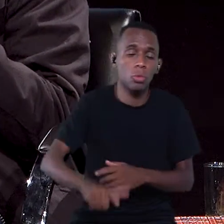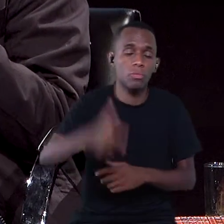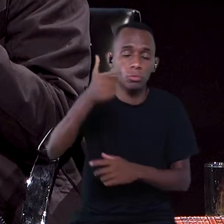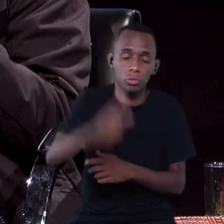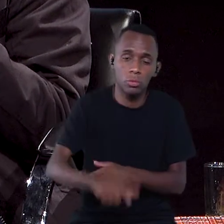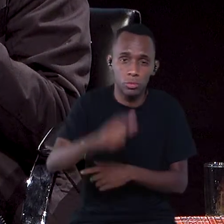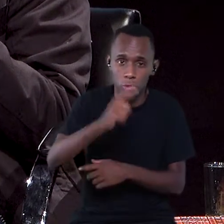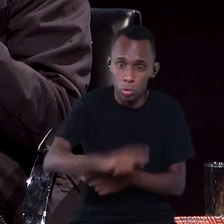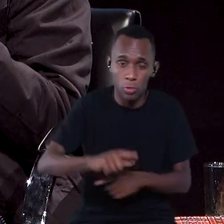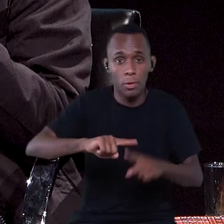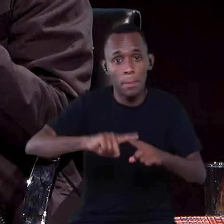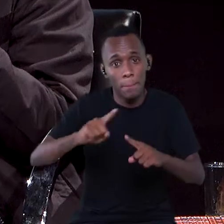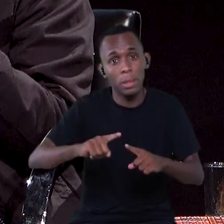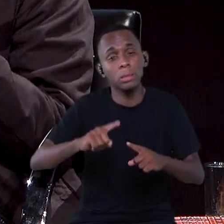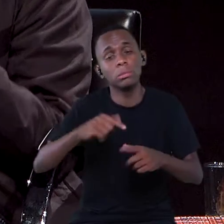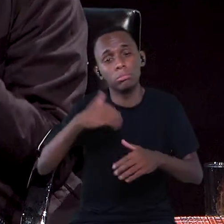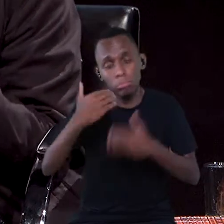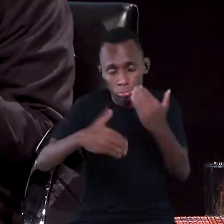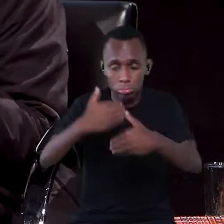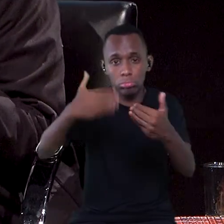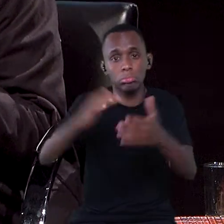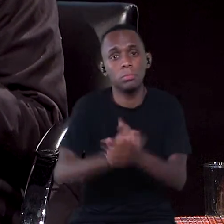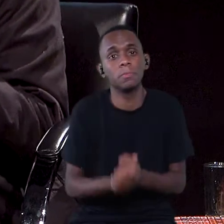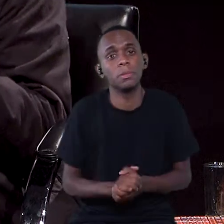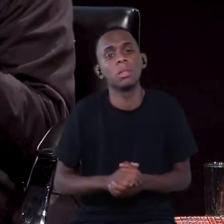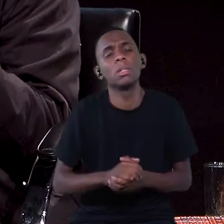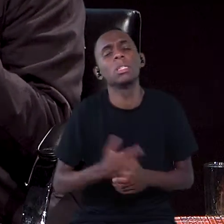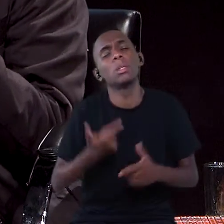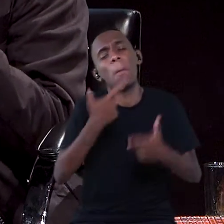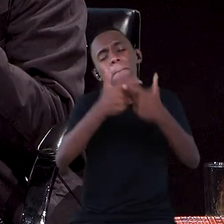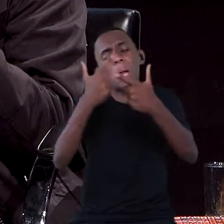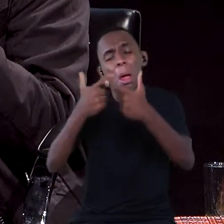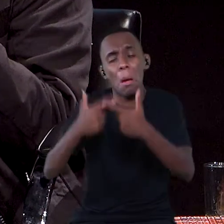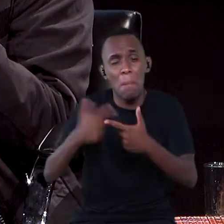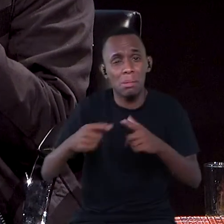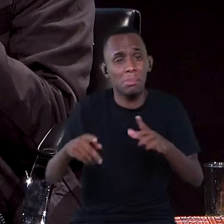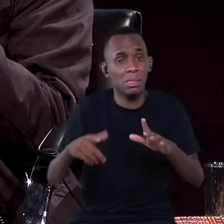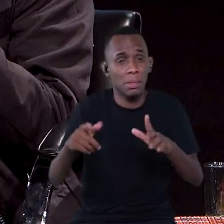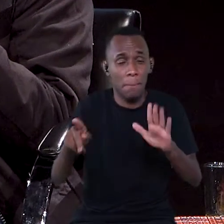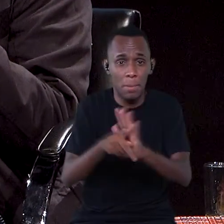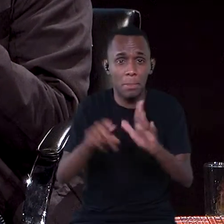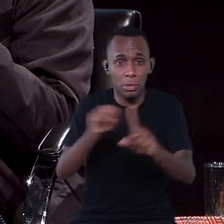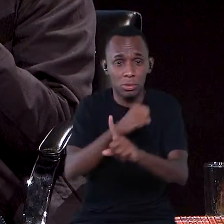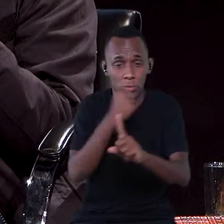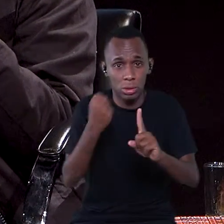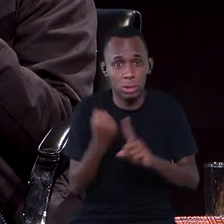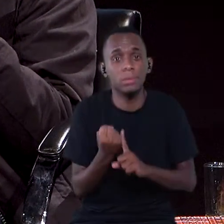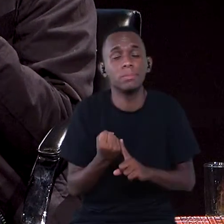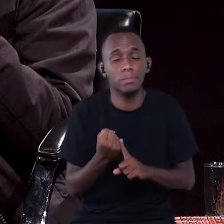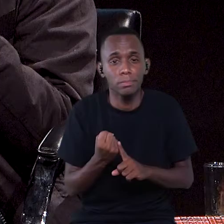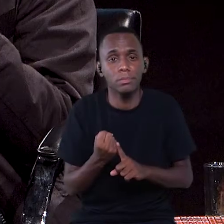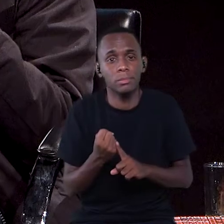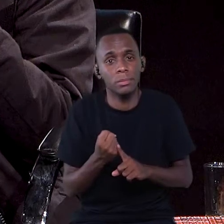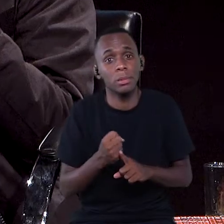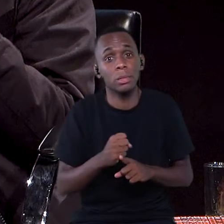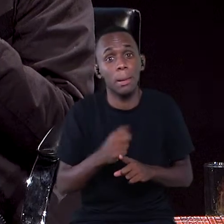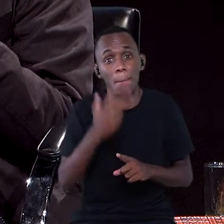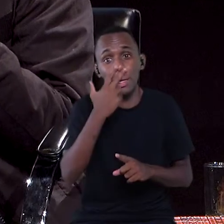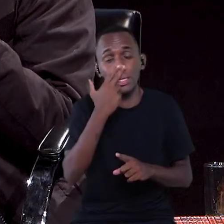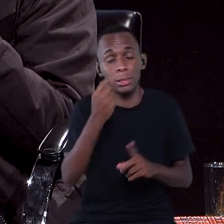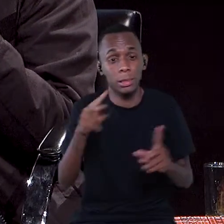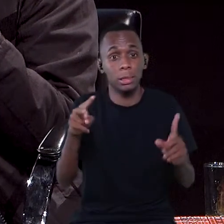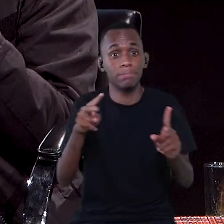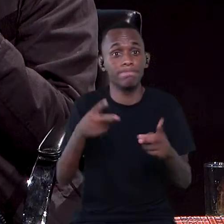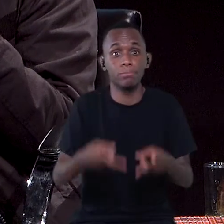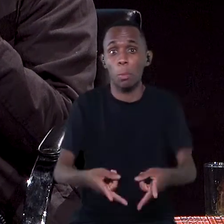da repetição. Então, há uma série de problemas na sociedade brasileira hoje que talvez a nossa literatura não esteja abarcando, ou não esteja querendo